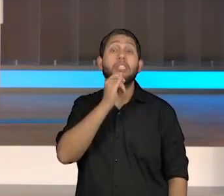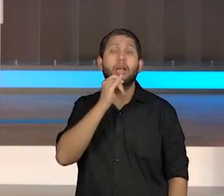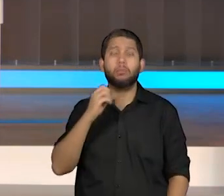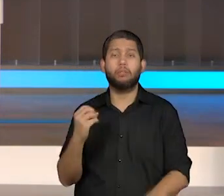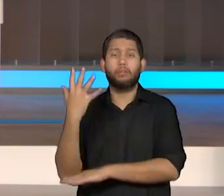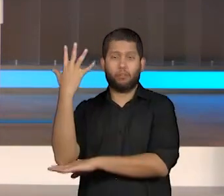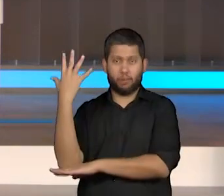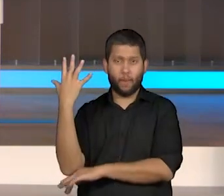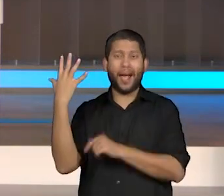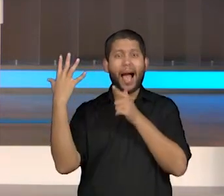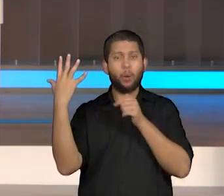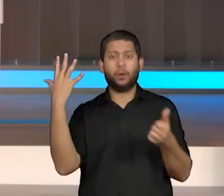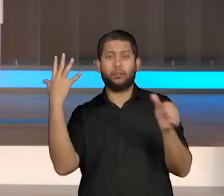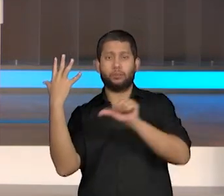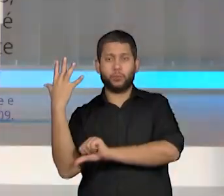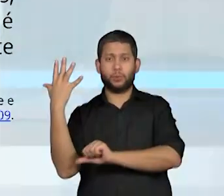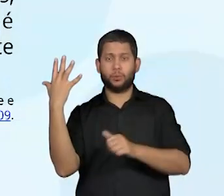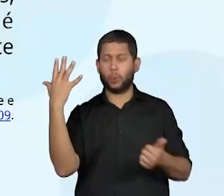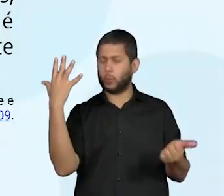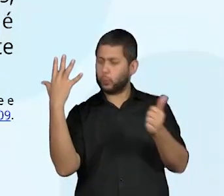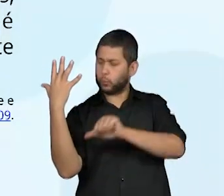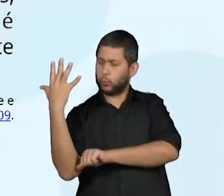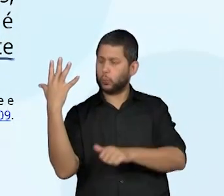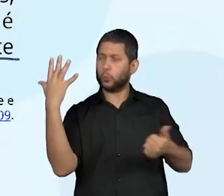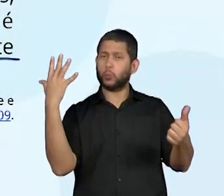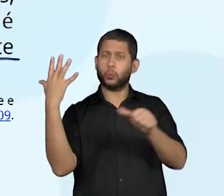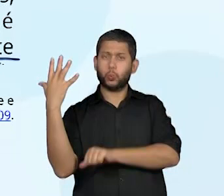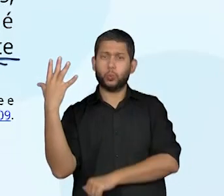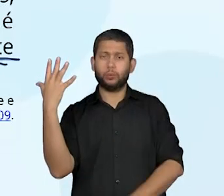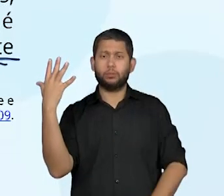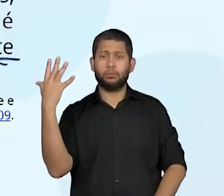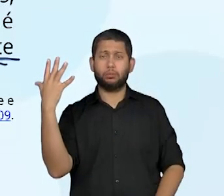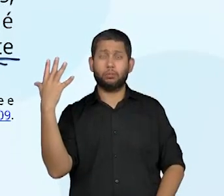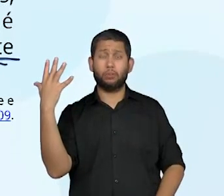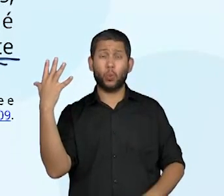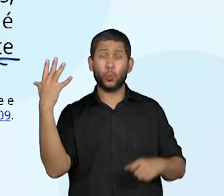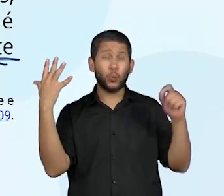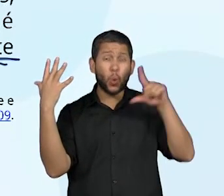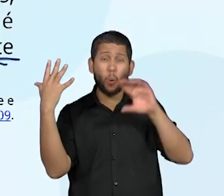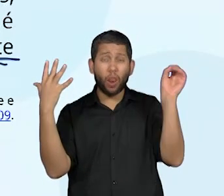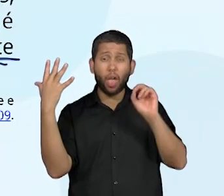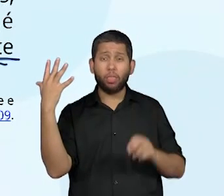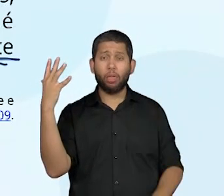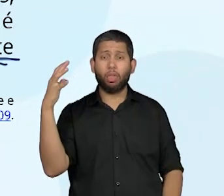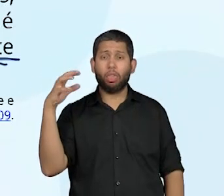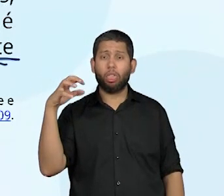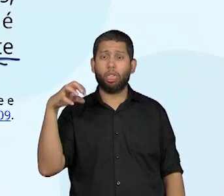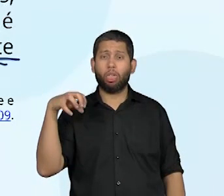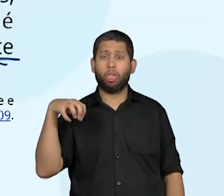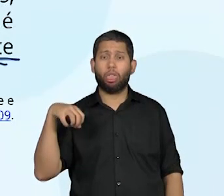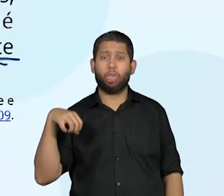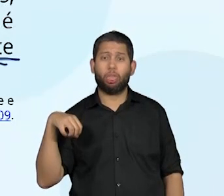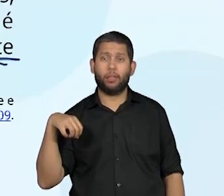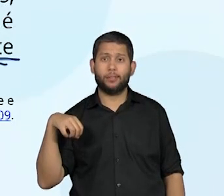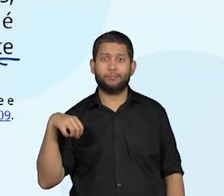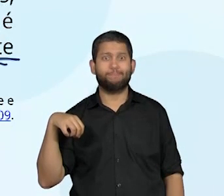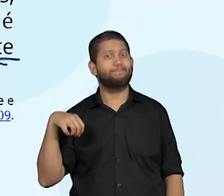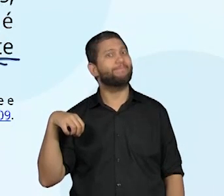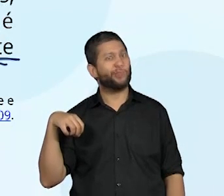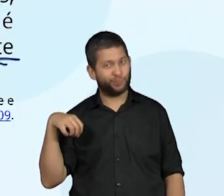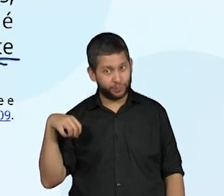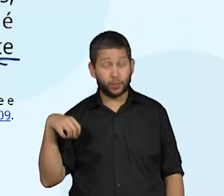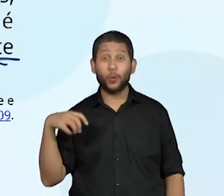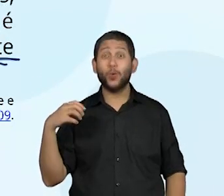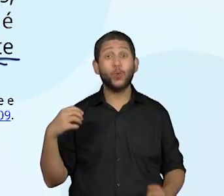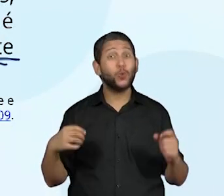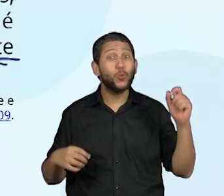gente diz que o sol é fonte primária de energia na cadeia